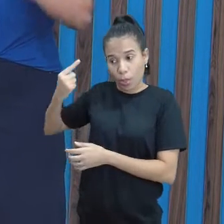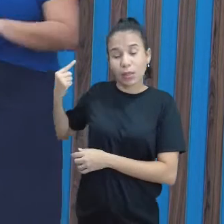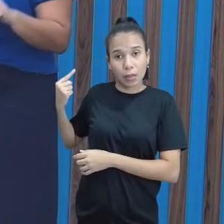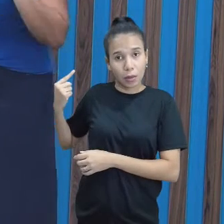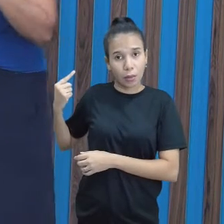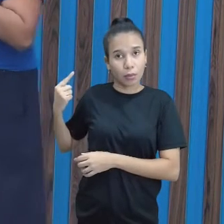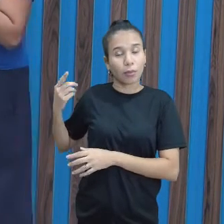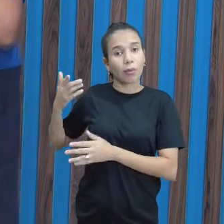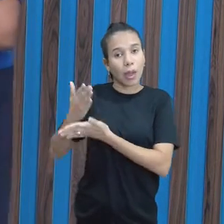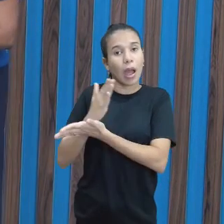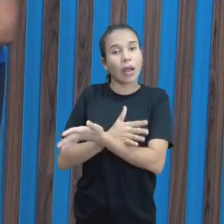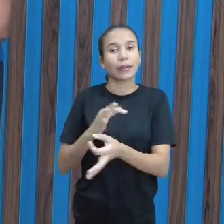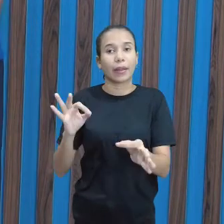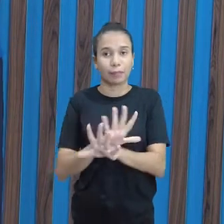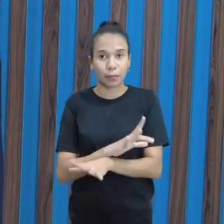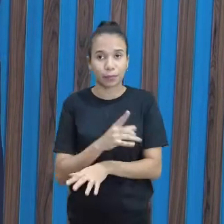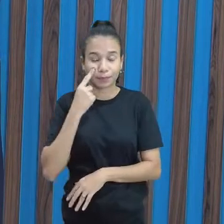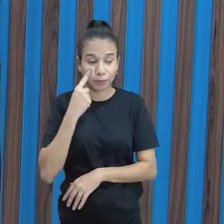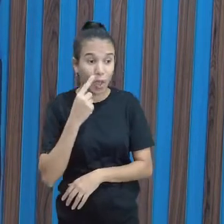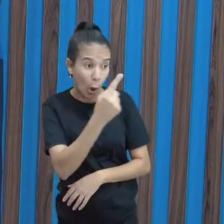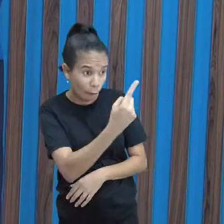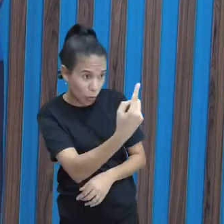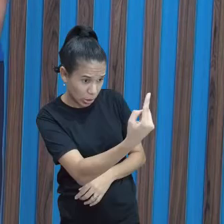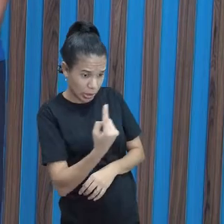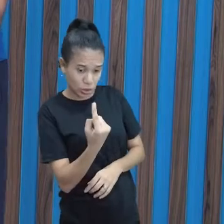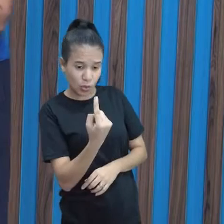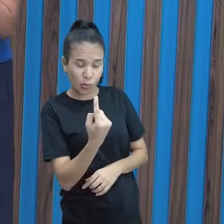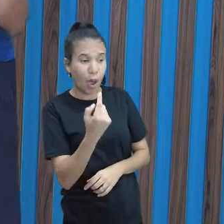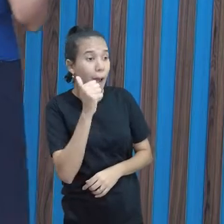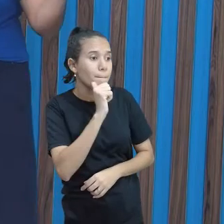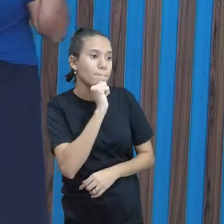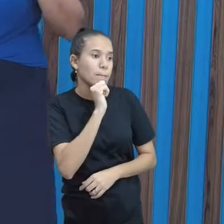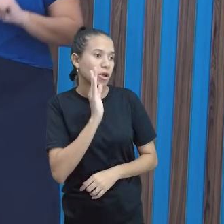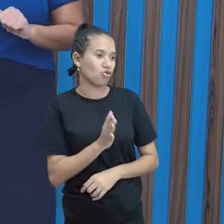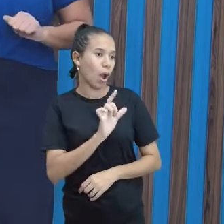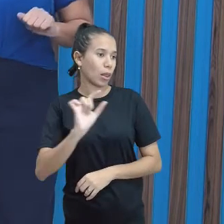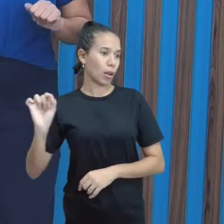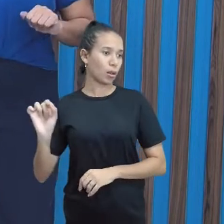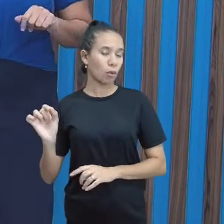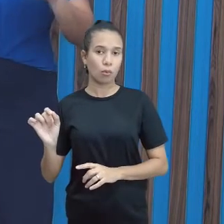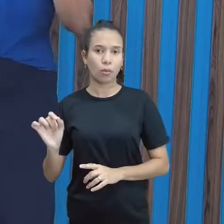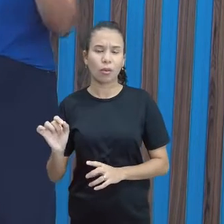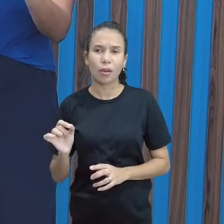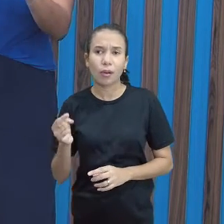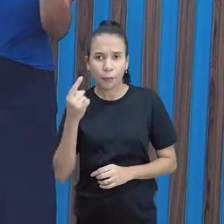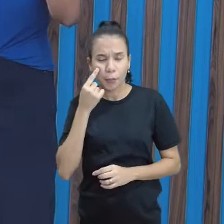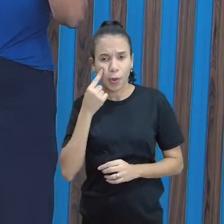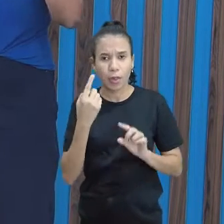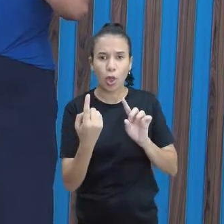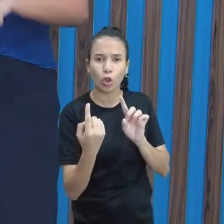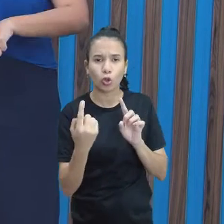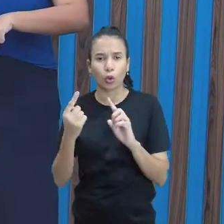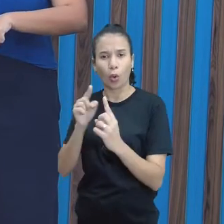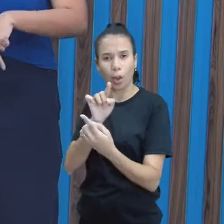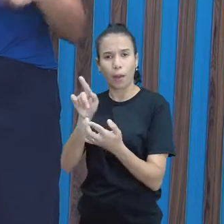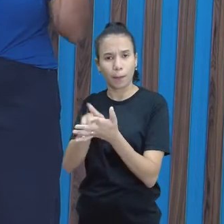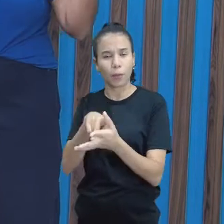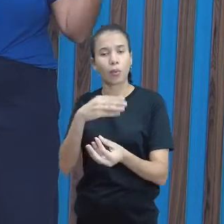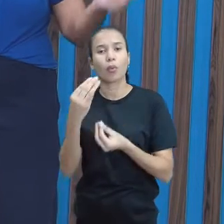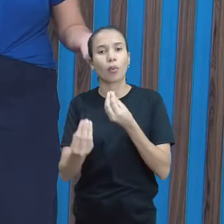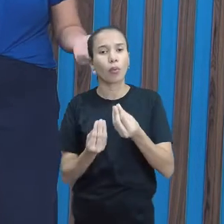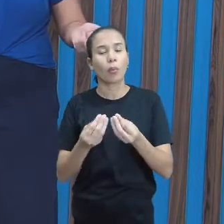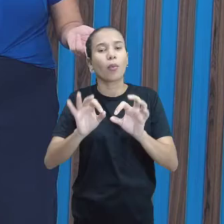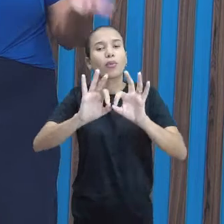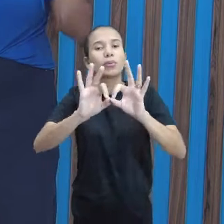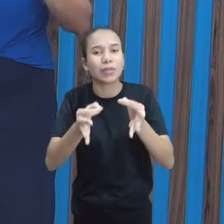de outro já ter terminado. Quando você chegou, sua mãe já tinha saído. E a gente pode trocar essa forma composta pela